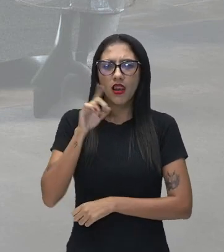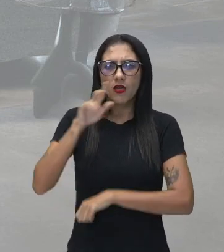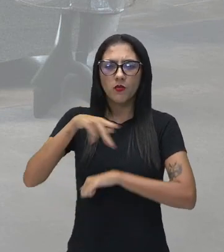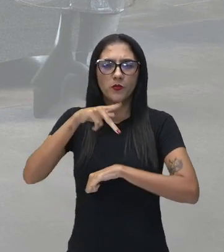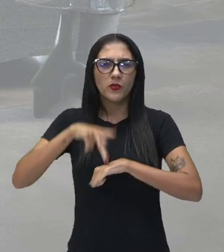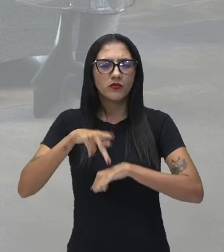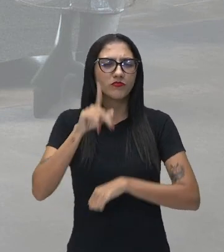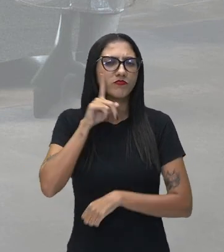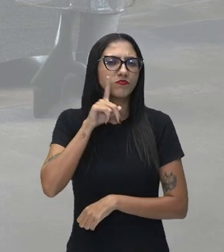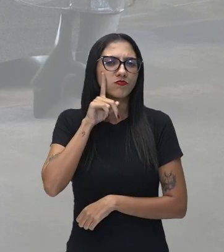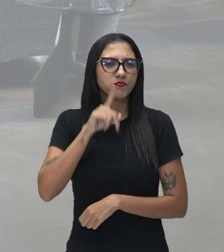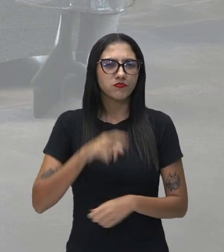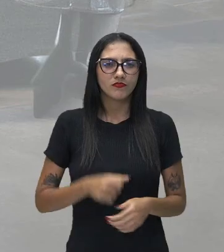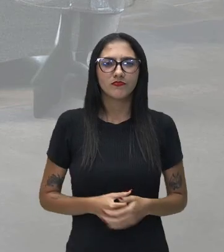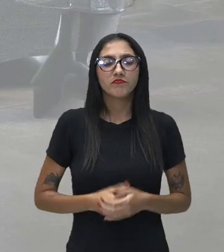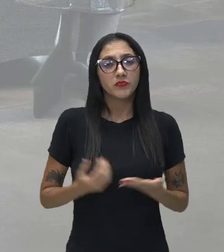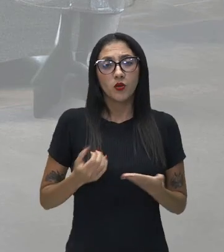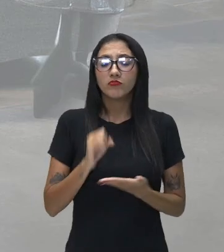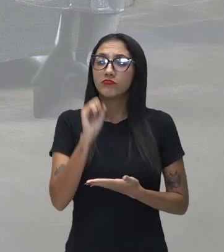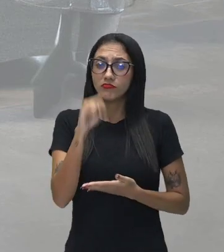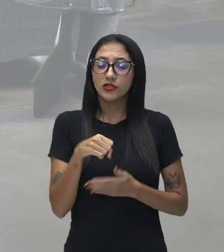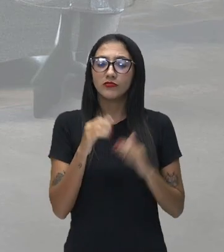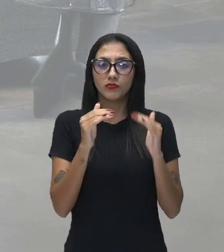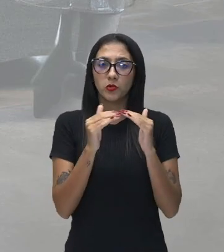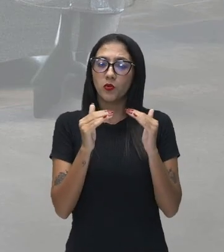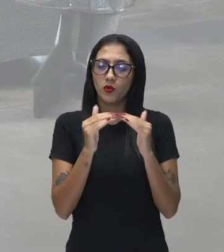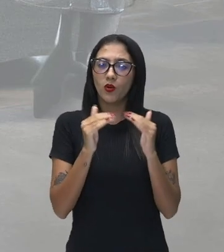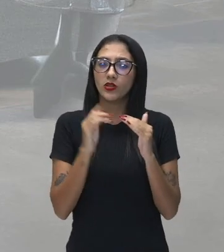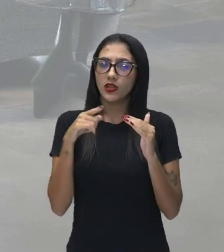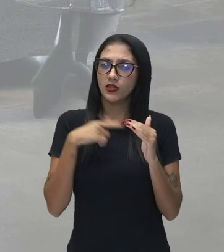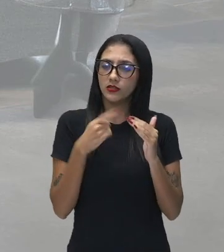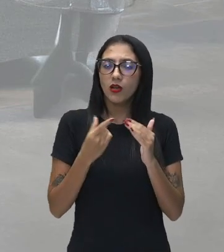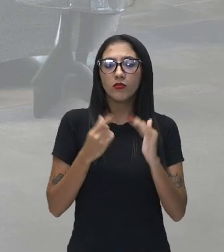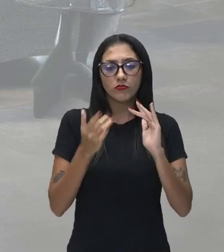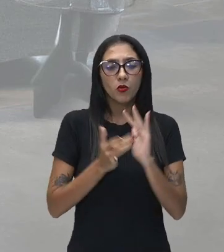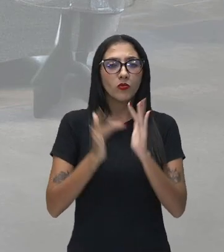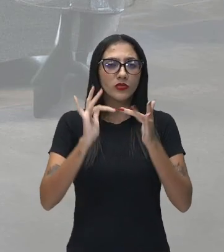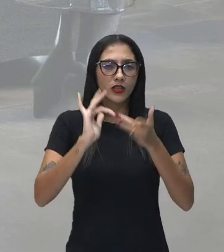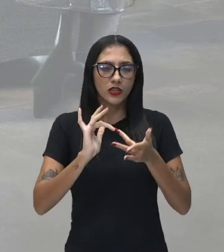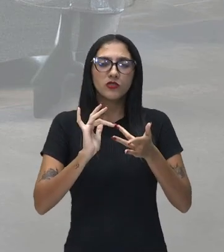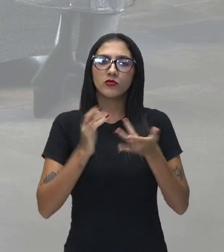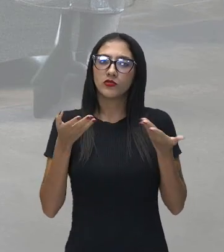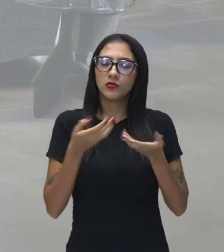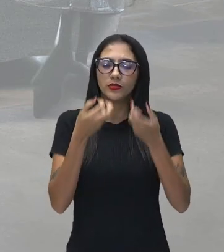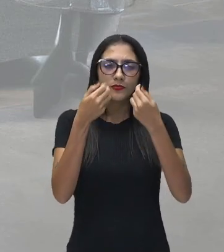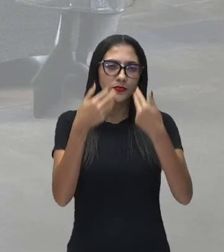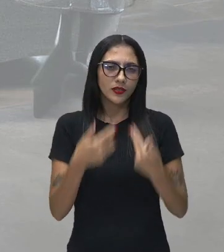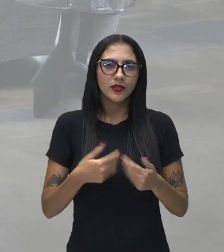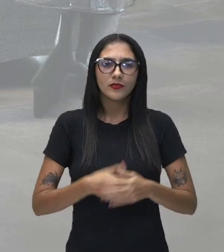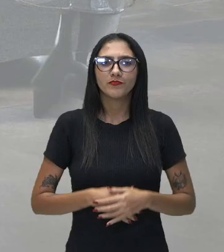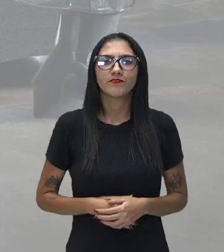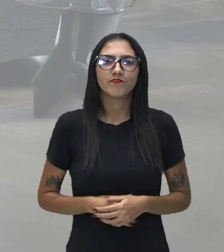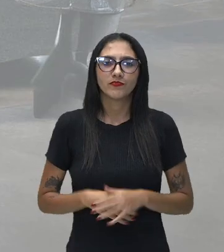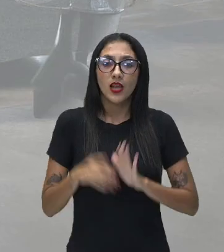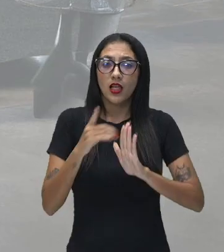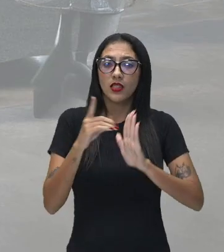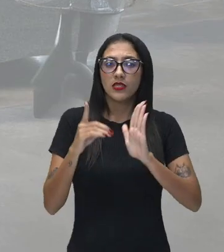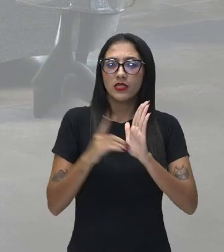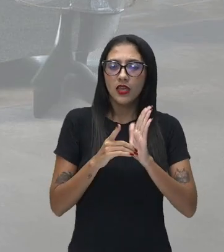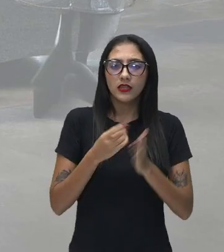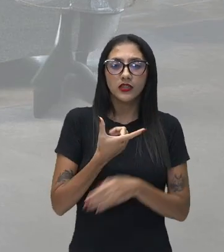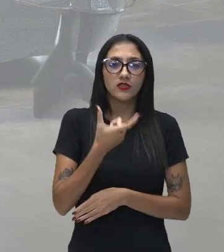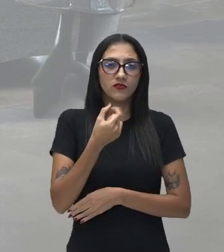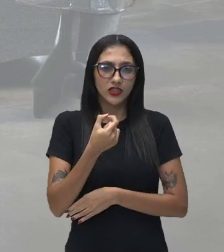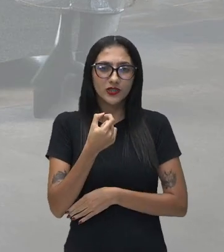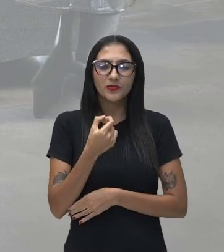Exatamente essa é a intenção de trazer essa ambientação, porque é sobre o que nós vamos falar. A década de